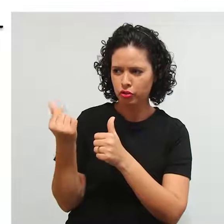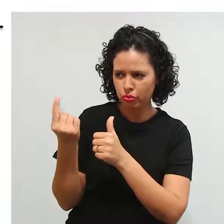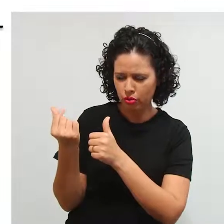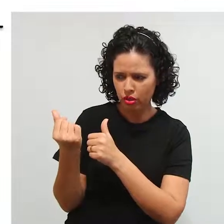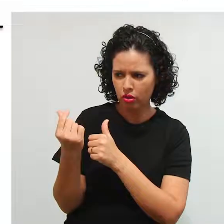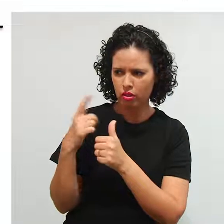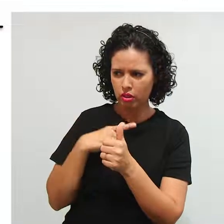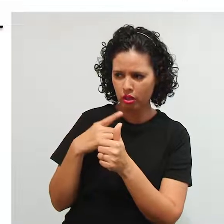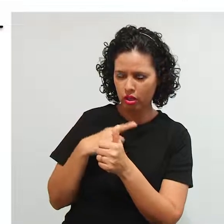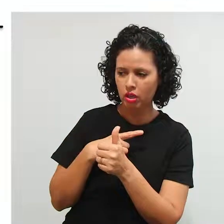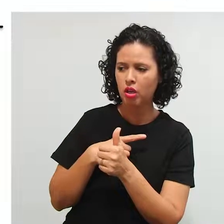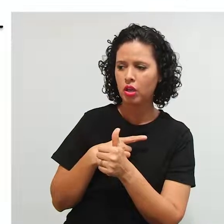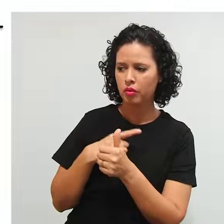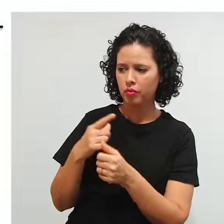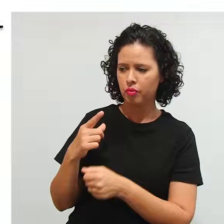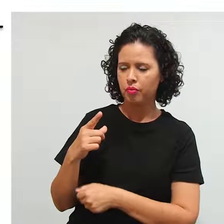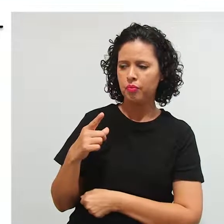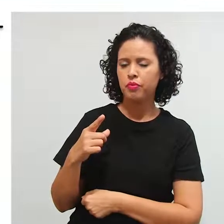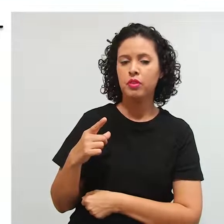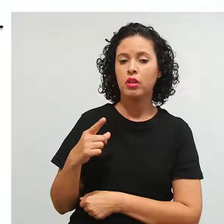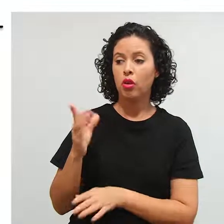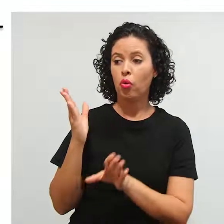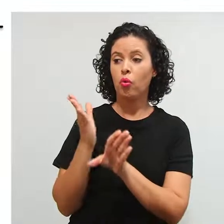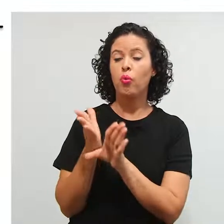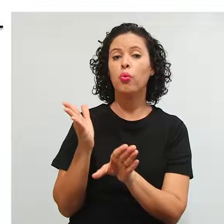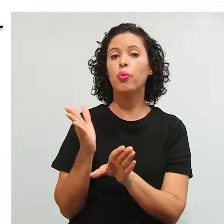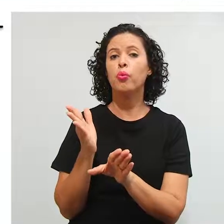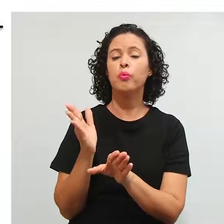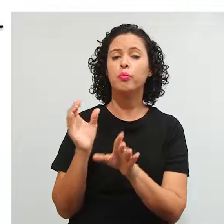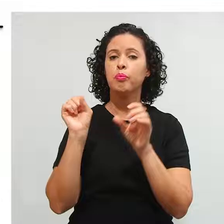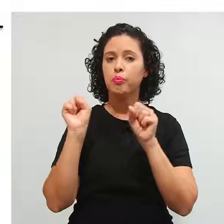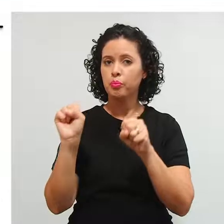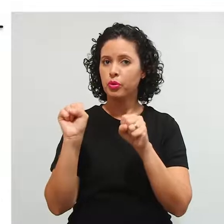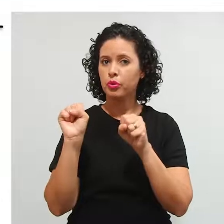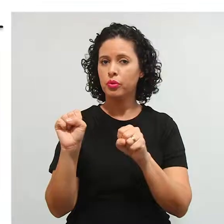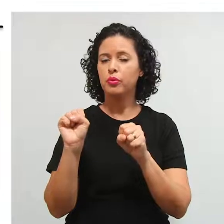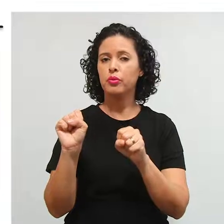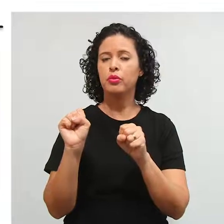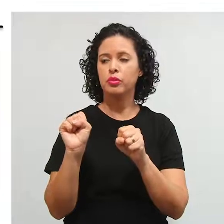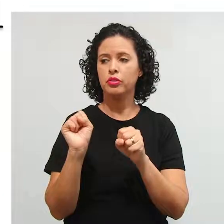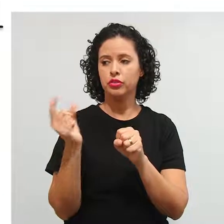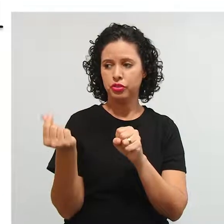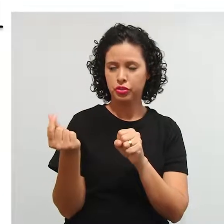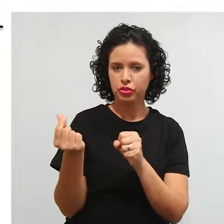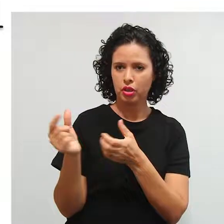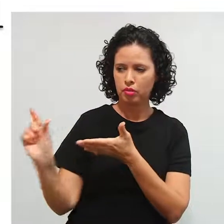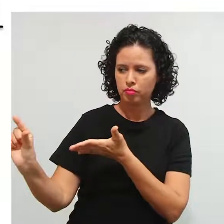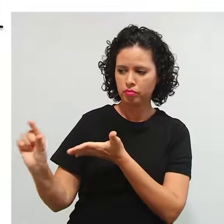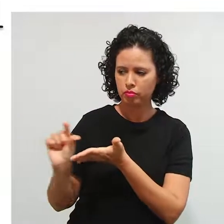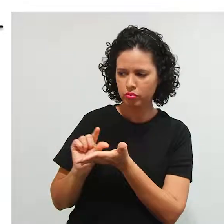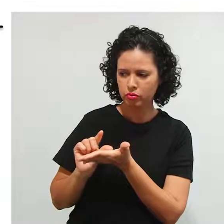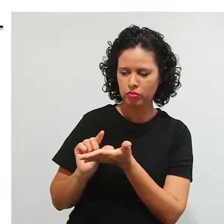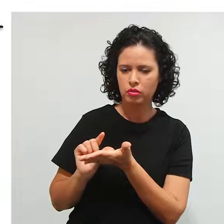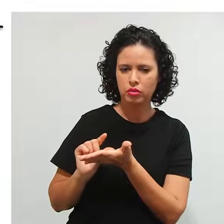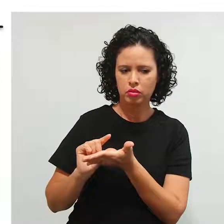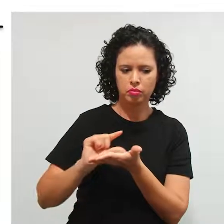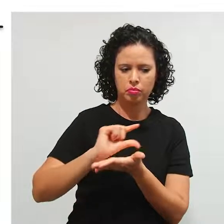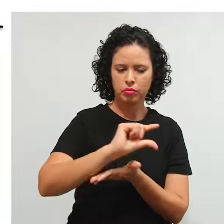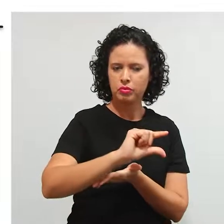o quê? Verifiquei que eu posso retirar, que não vai ter nenhum